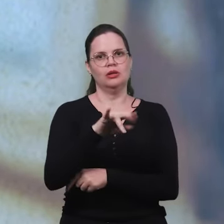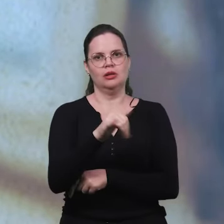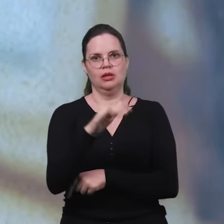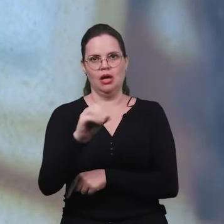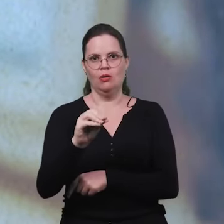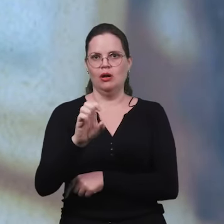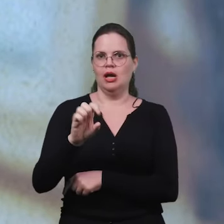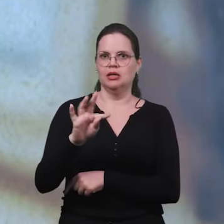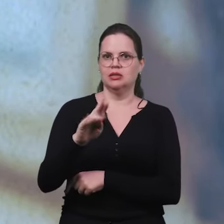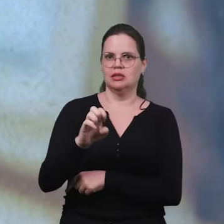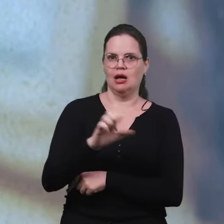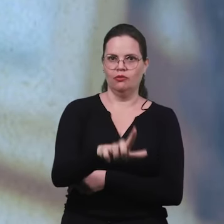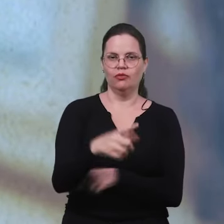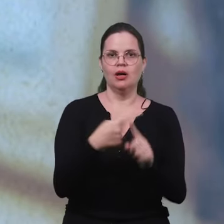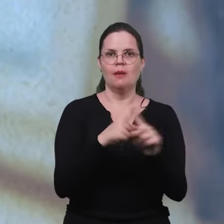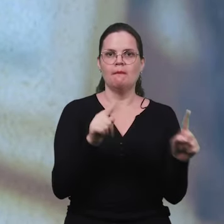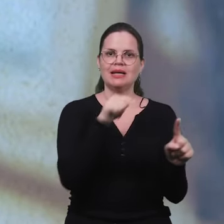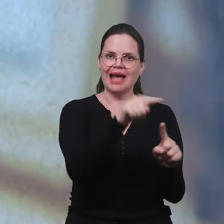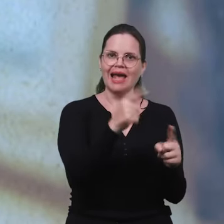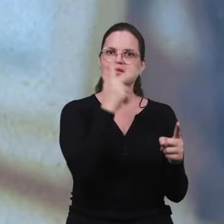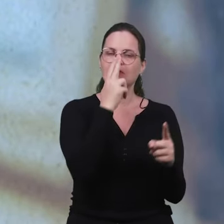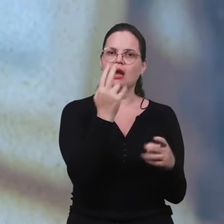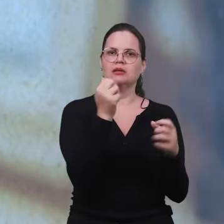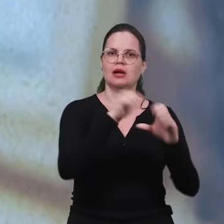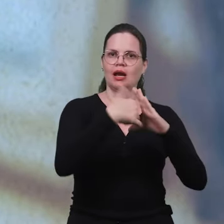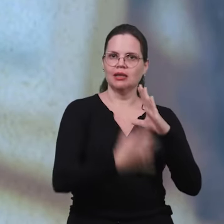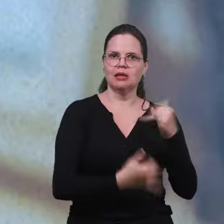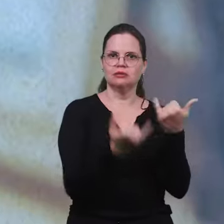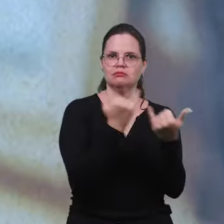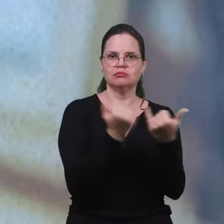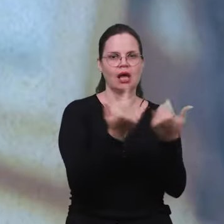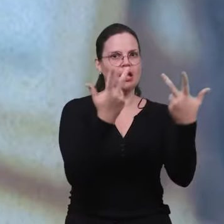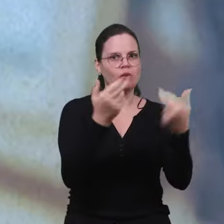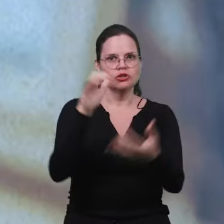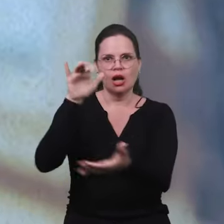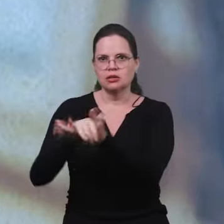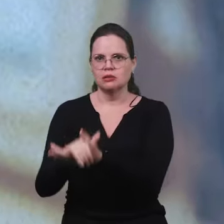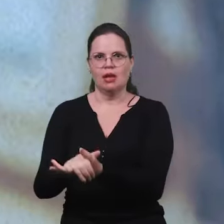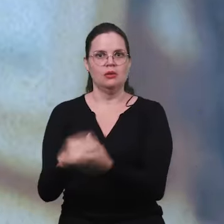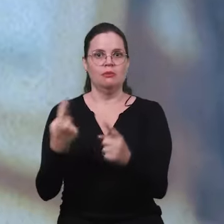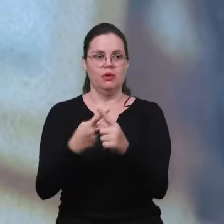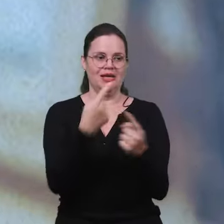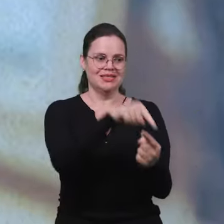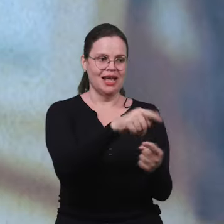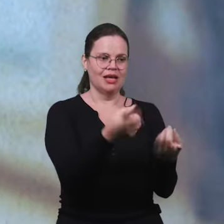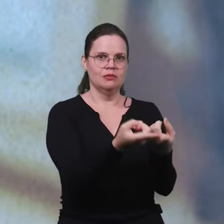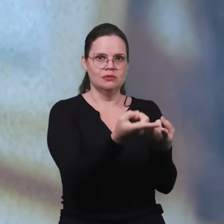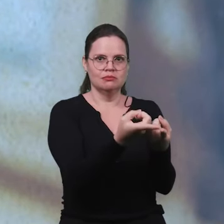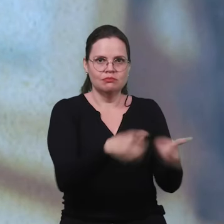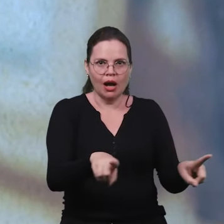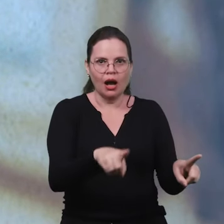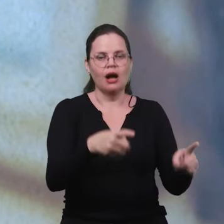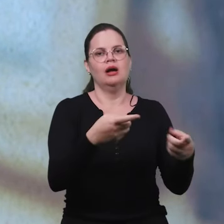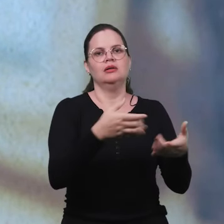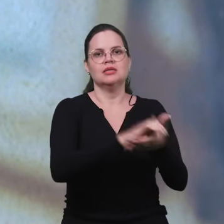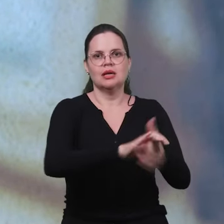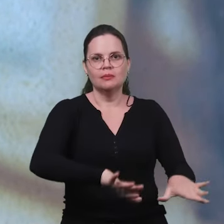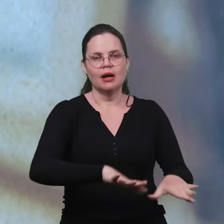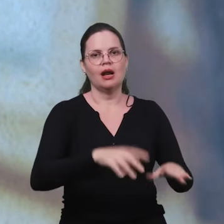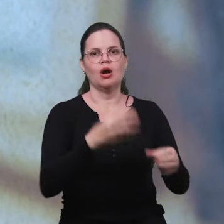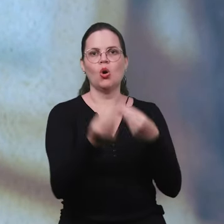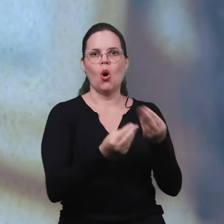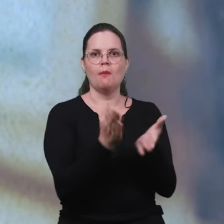um tratamento muito semelhante ao do casamento, tanto para separação, para partilha de bens, e a tendência é que fique cada